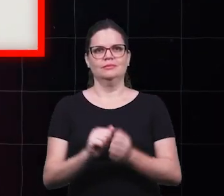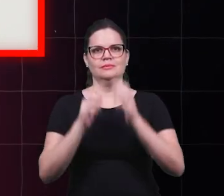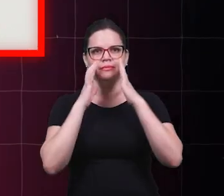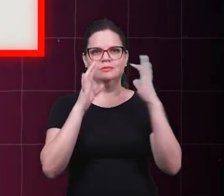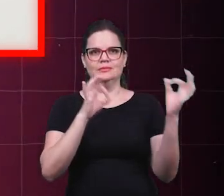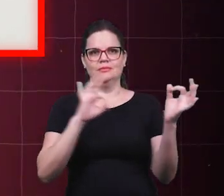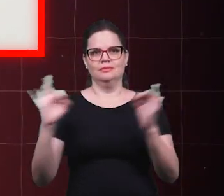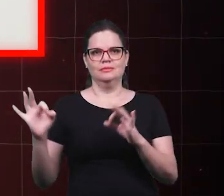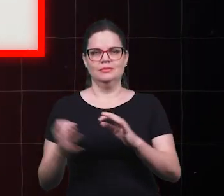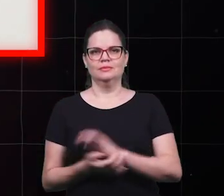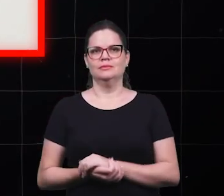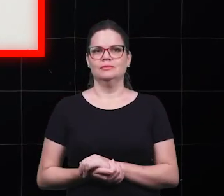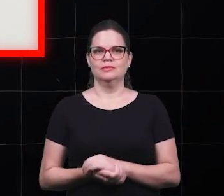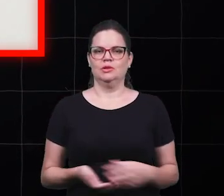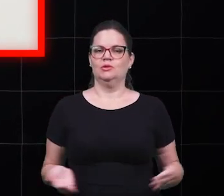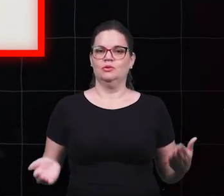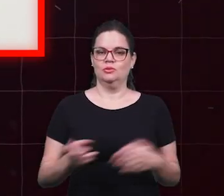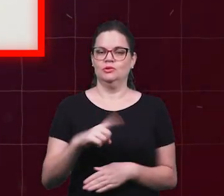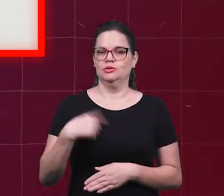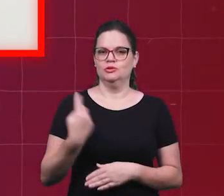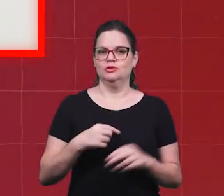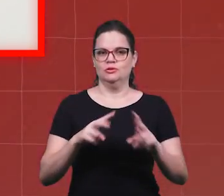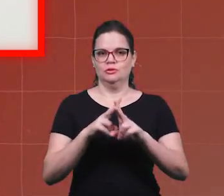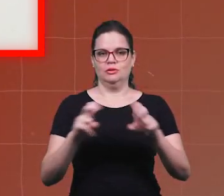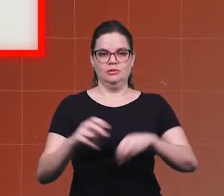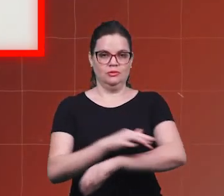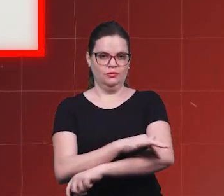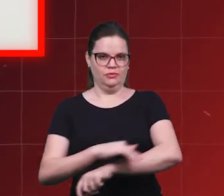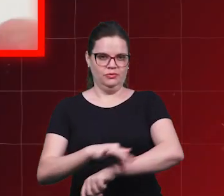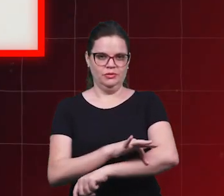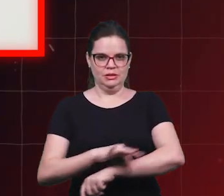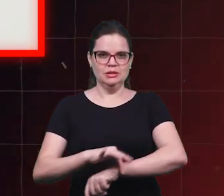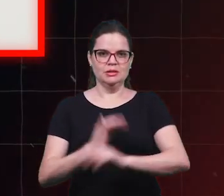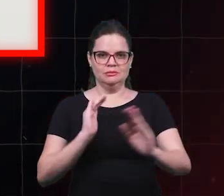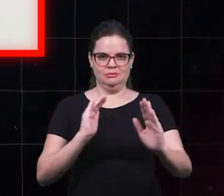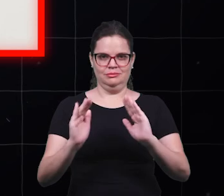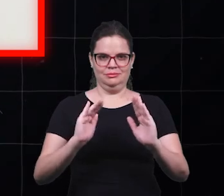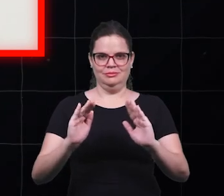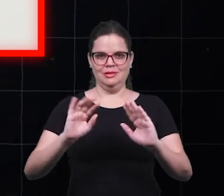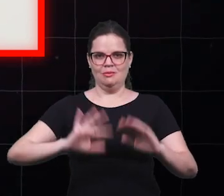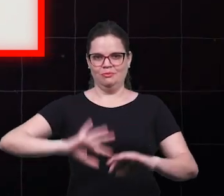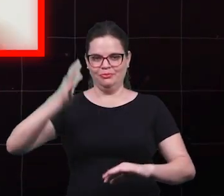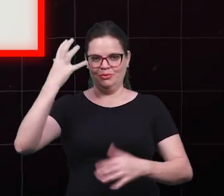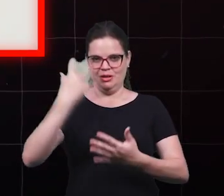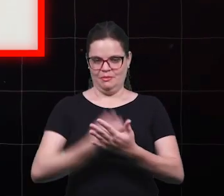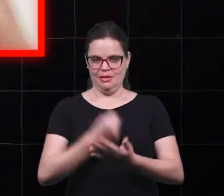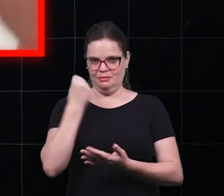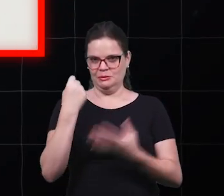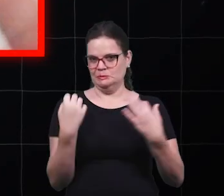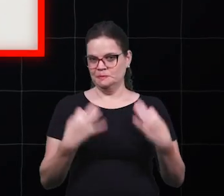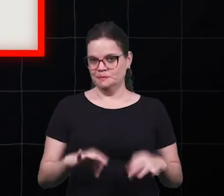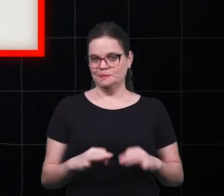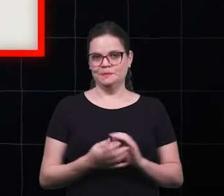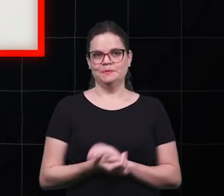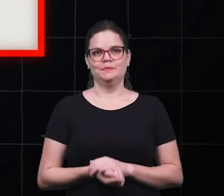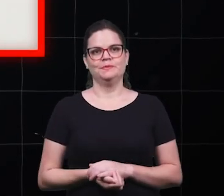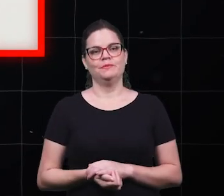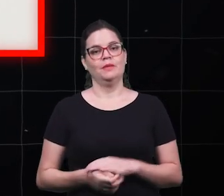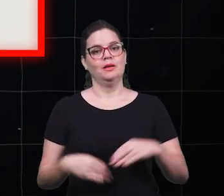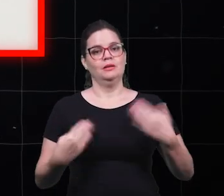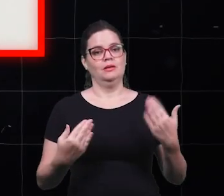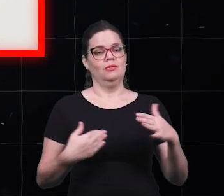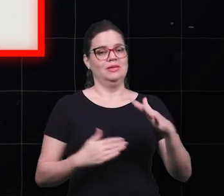acompanham. E estamos falando da física no arrebatamento e como Deus ele extrapola os limites